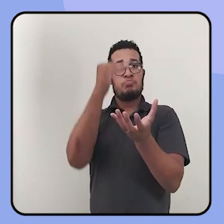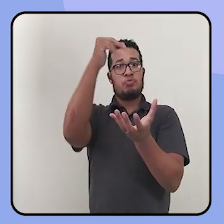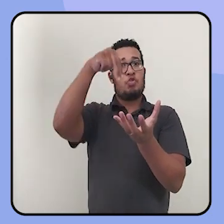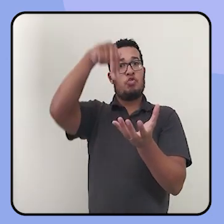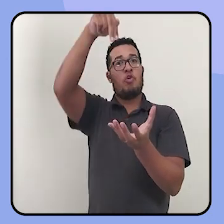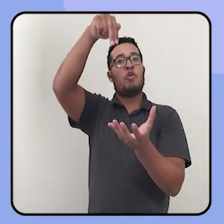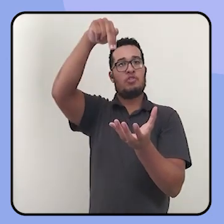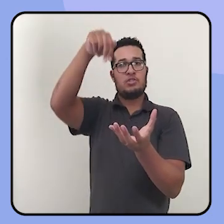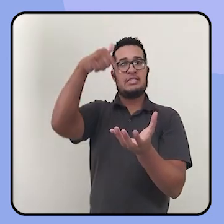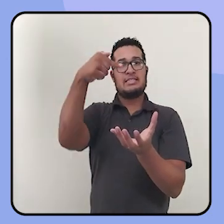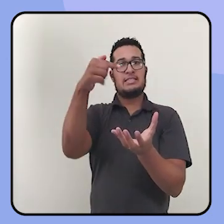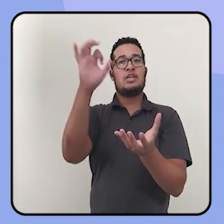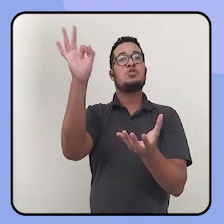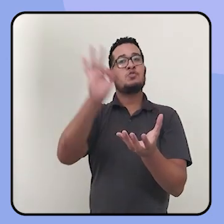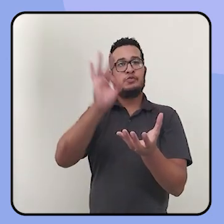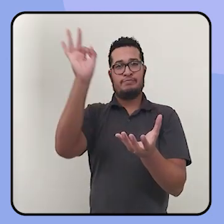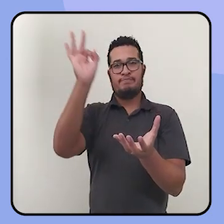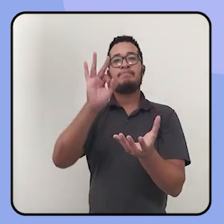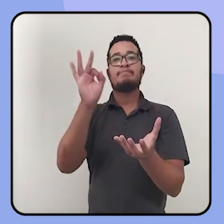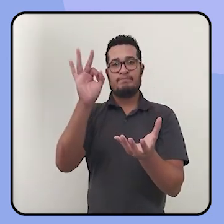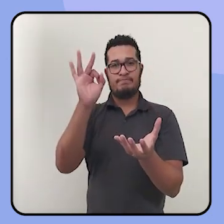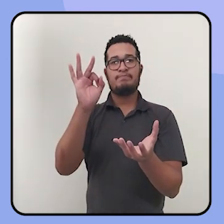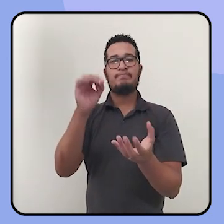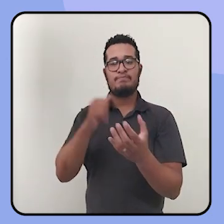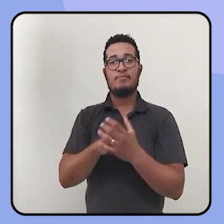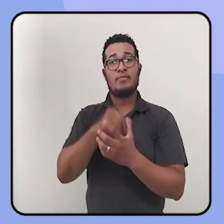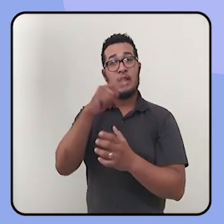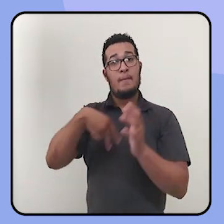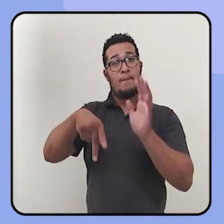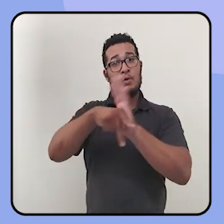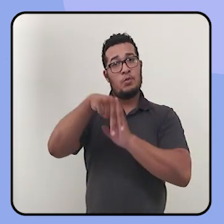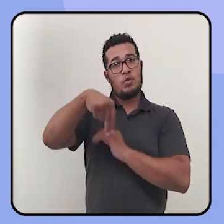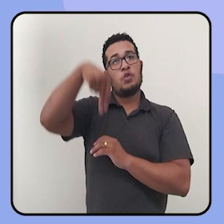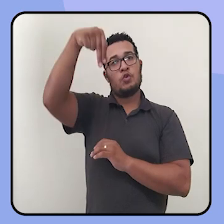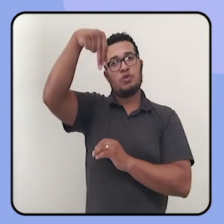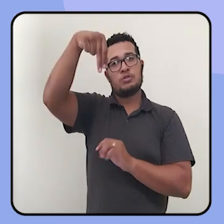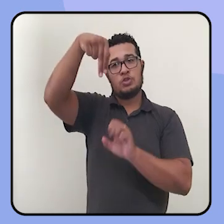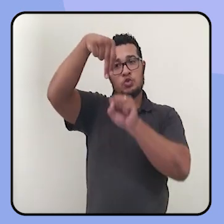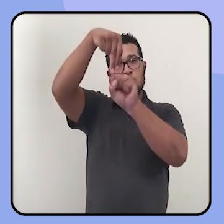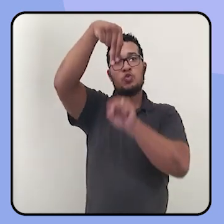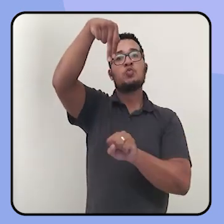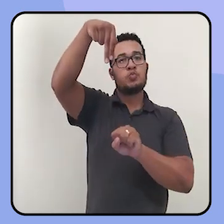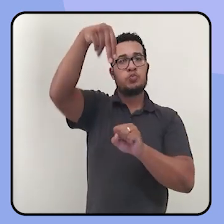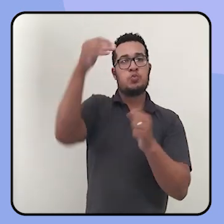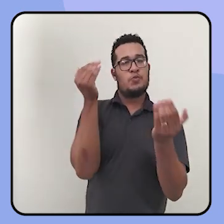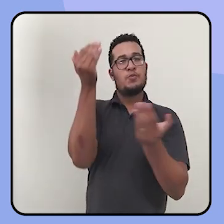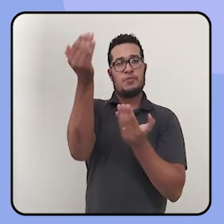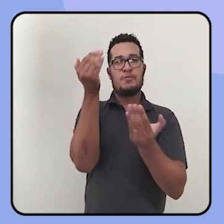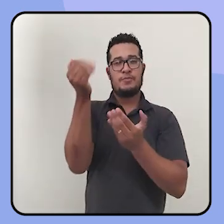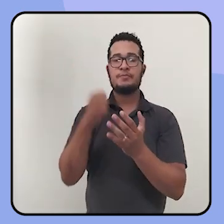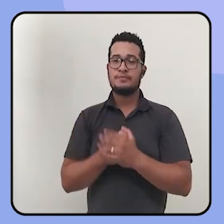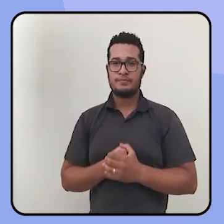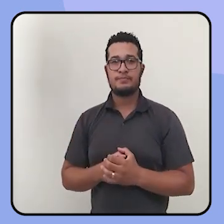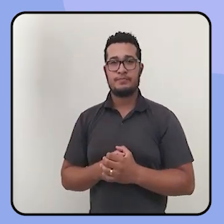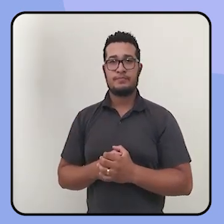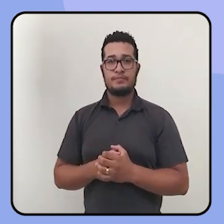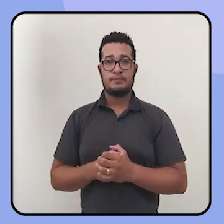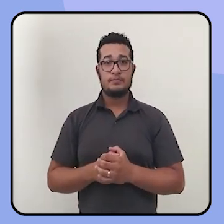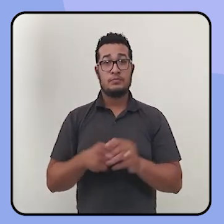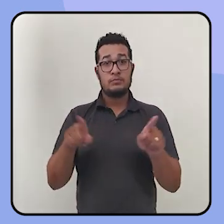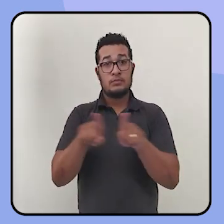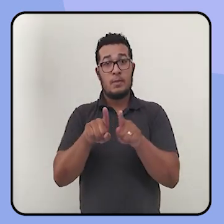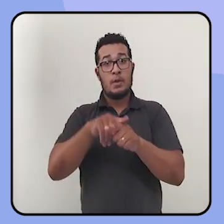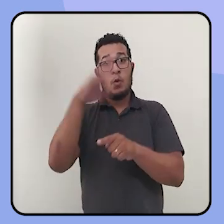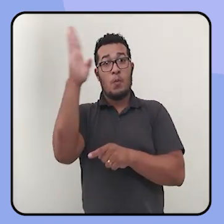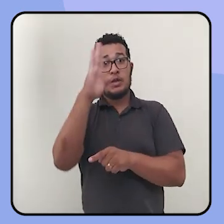altura. A análise de crânios e esqueletos mostra que o povo dos sambaquis era de baixa estatura, cerca de 1,60